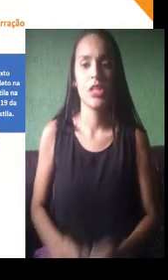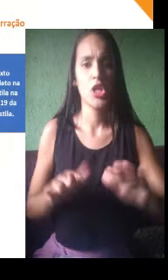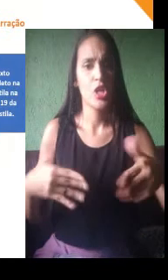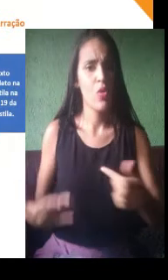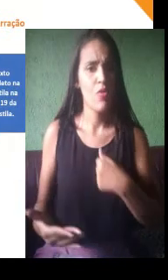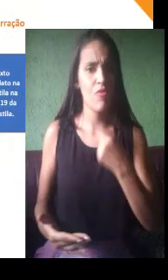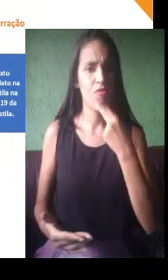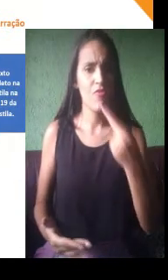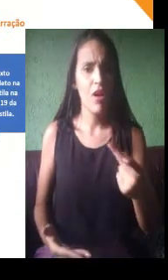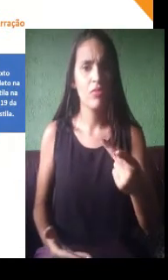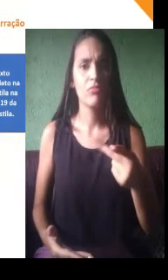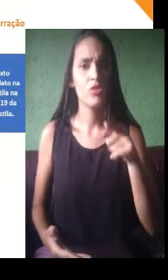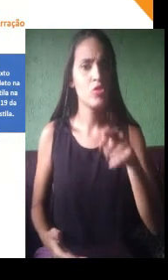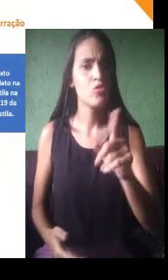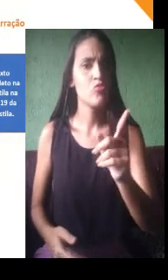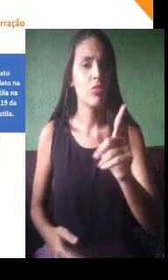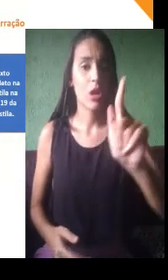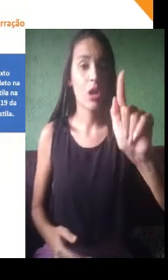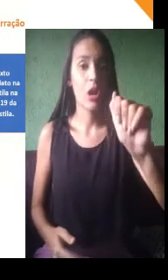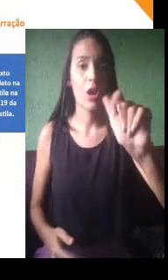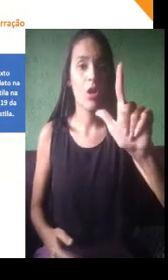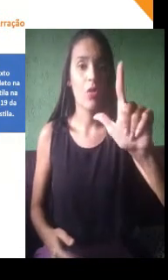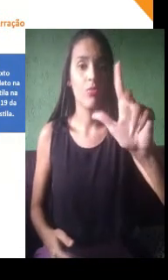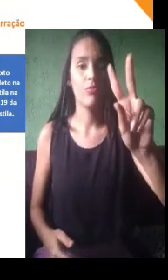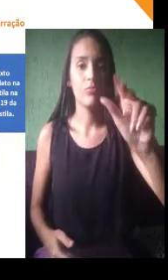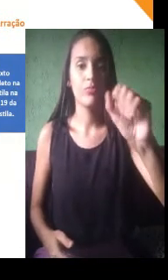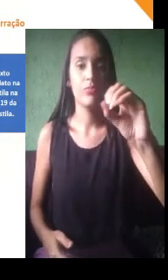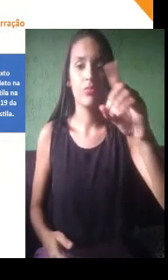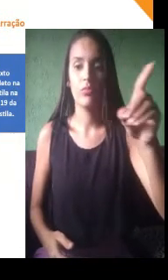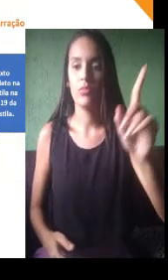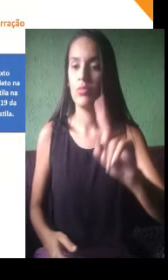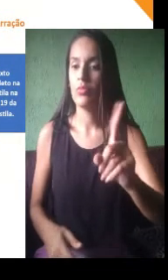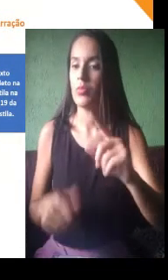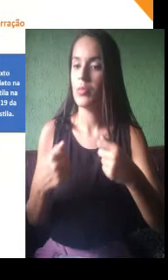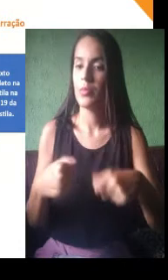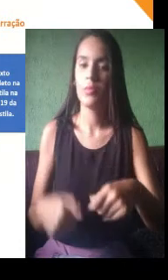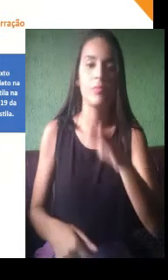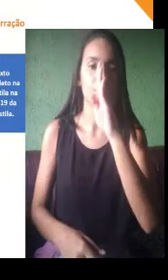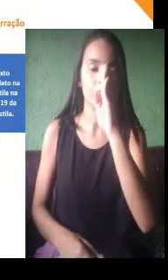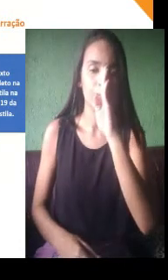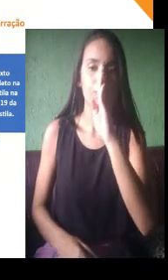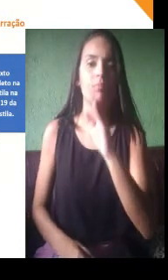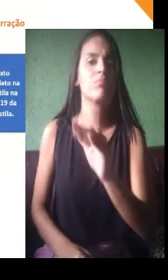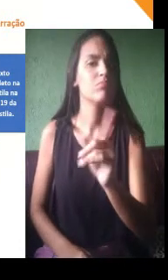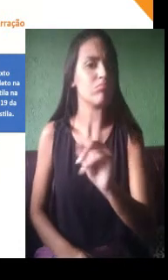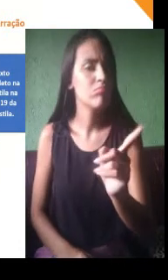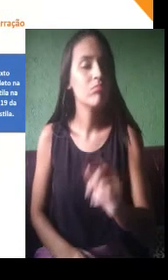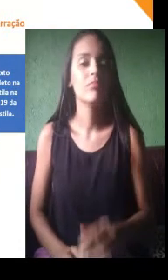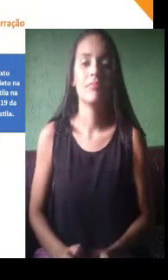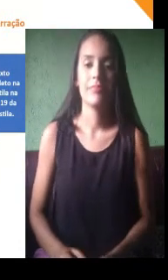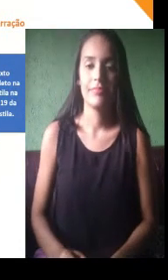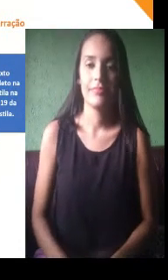de ordenar. Quando a gente tem essas finalidades dentro de um determinado texto, de um gênero textual,